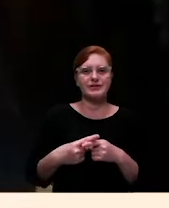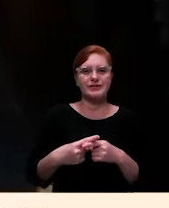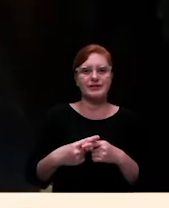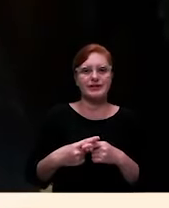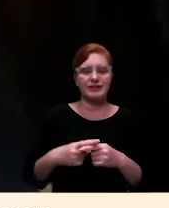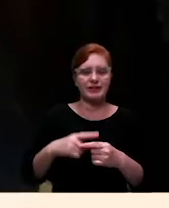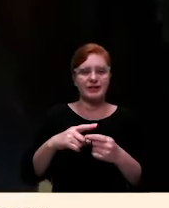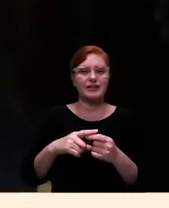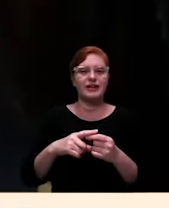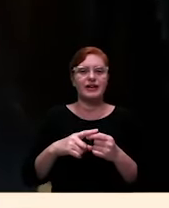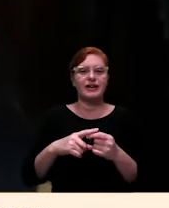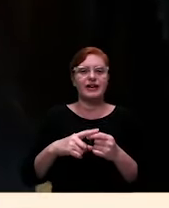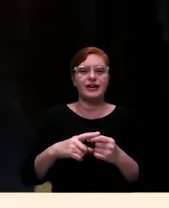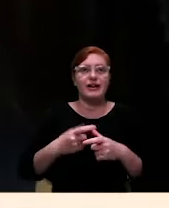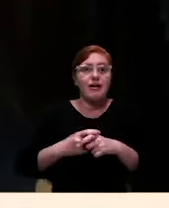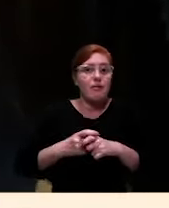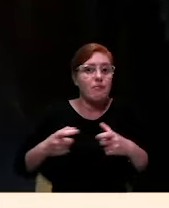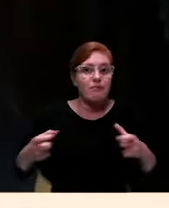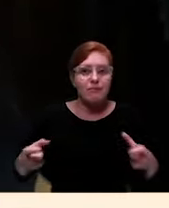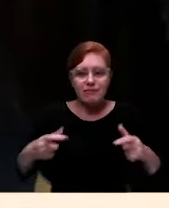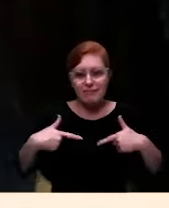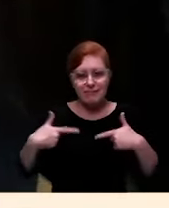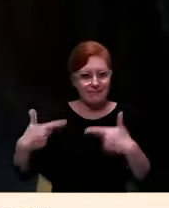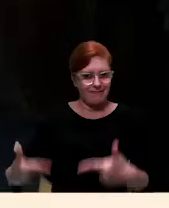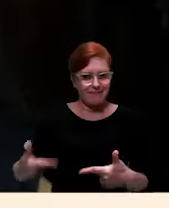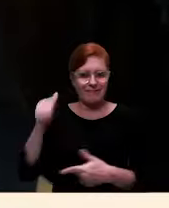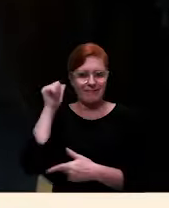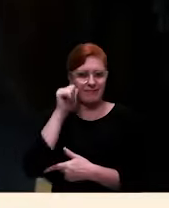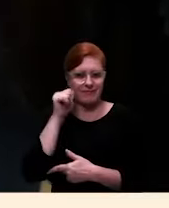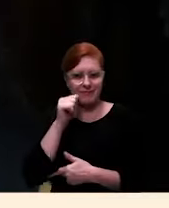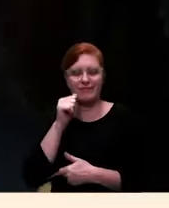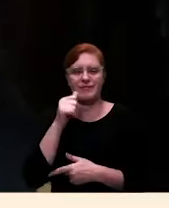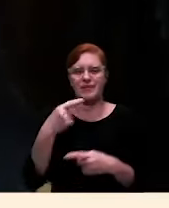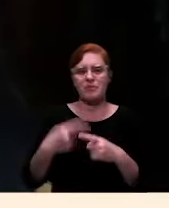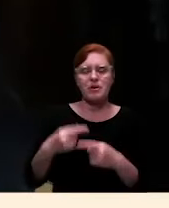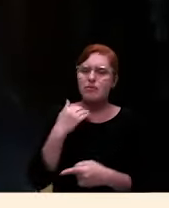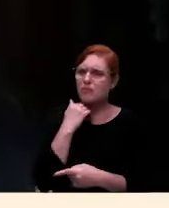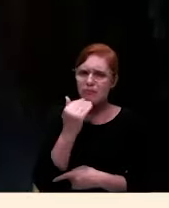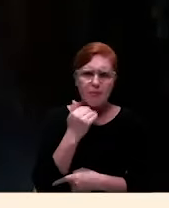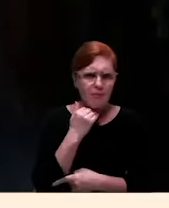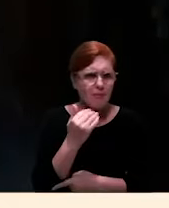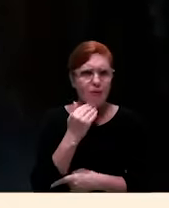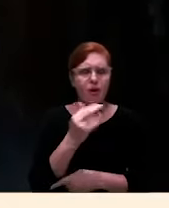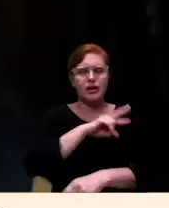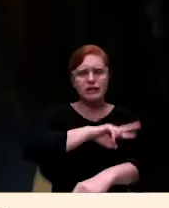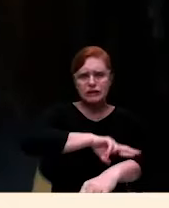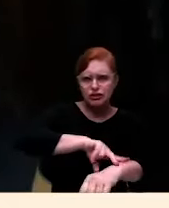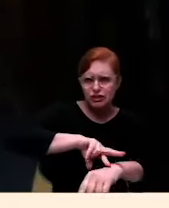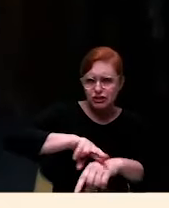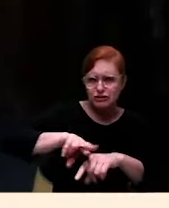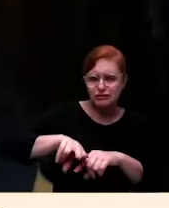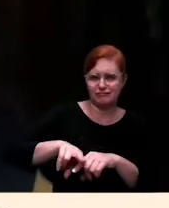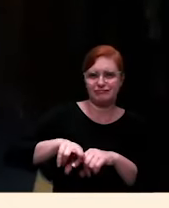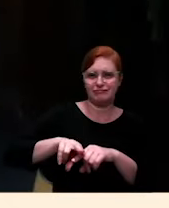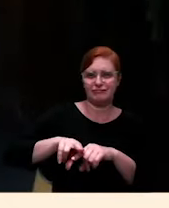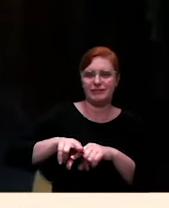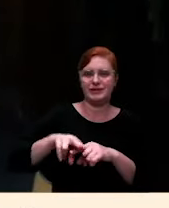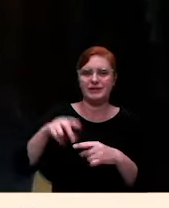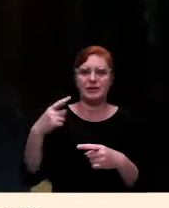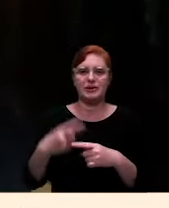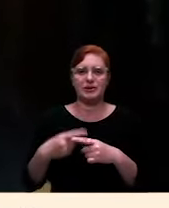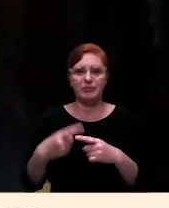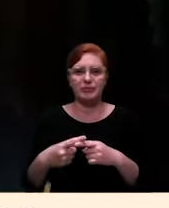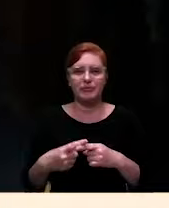só faz fortalecer a luta das mulheres em geral. Não importa etnias, não importa cores